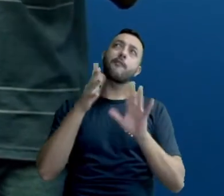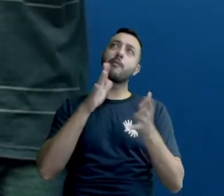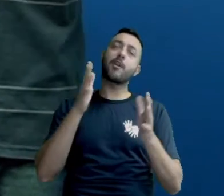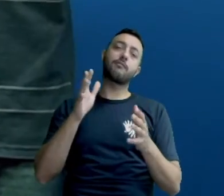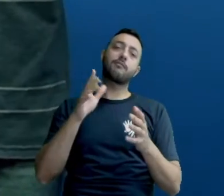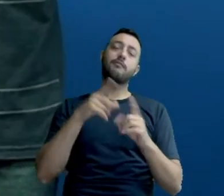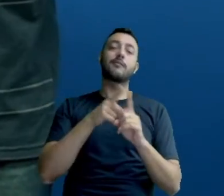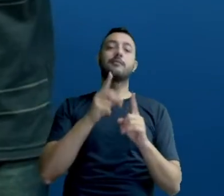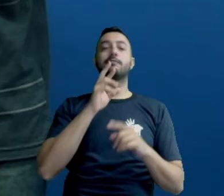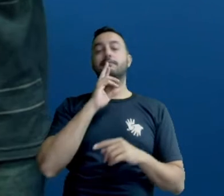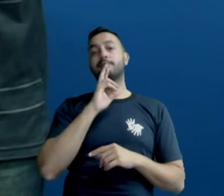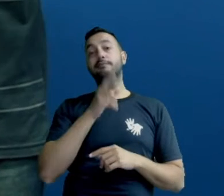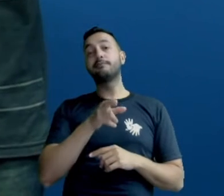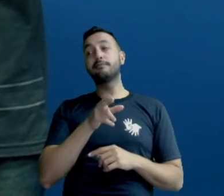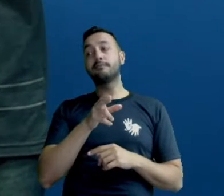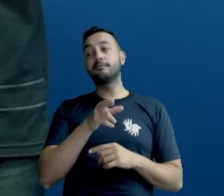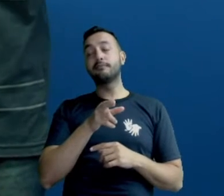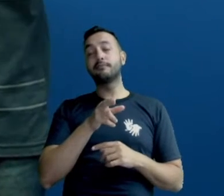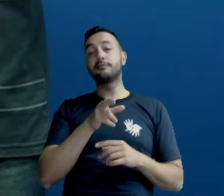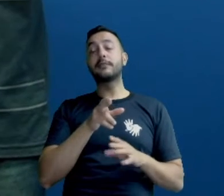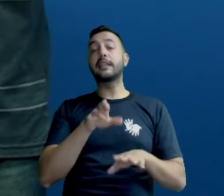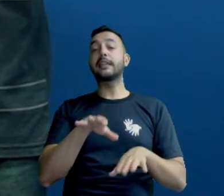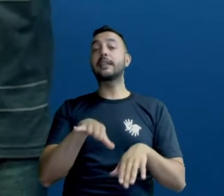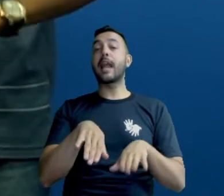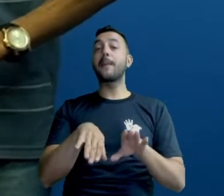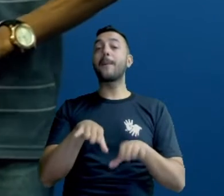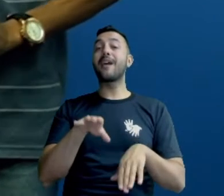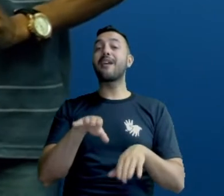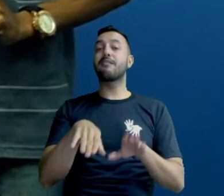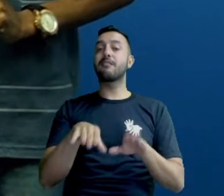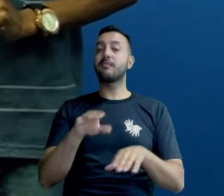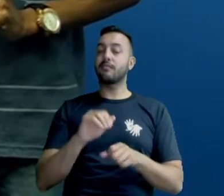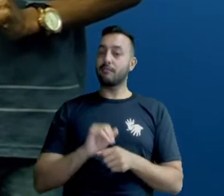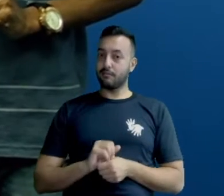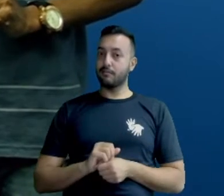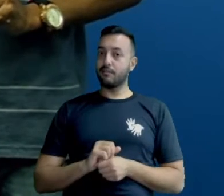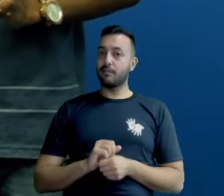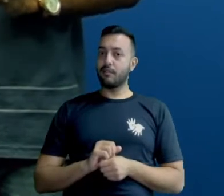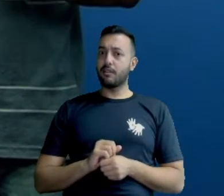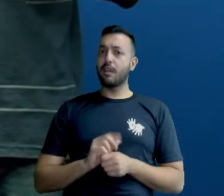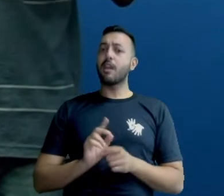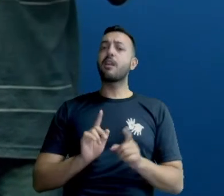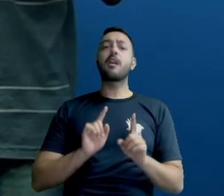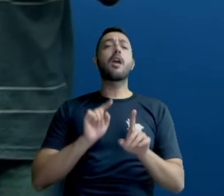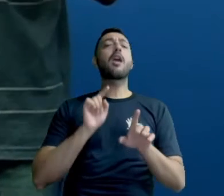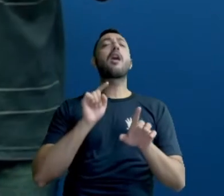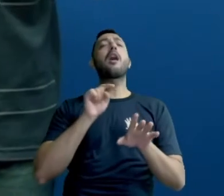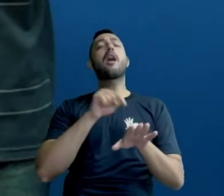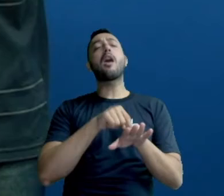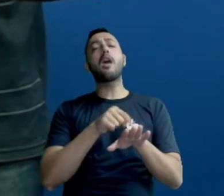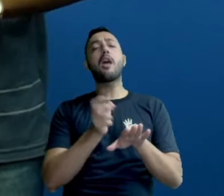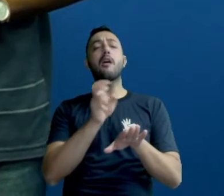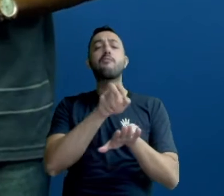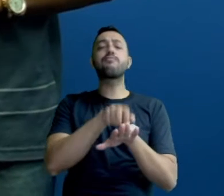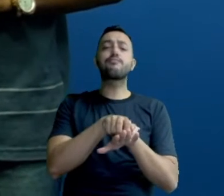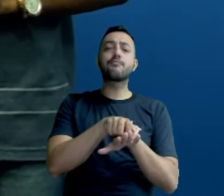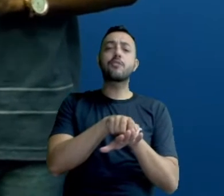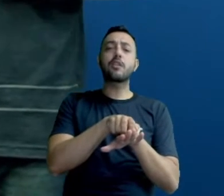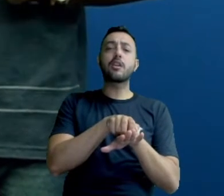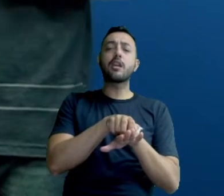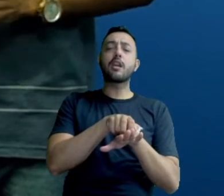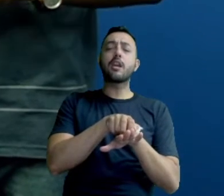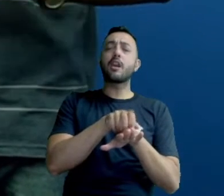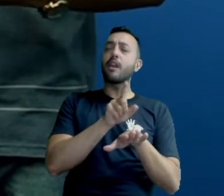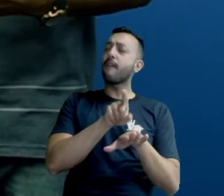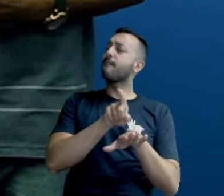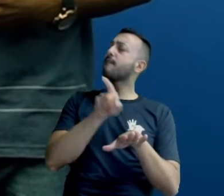seguinte: depende do referencial. Professor? Depende do referencial.